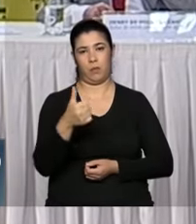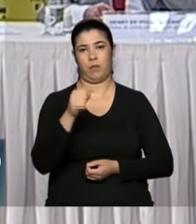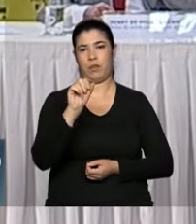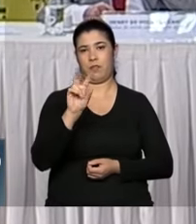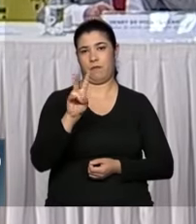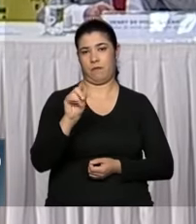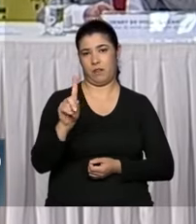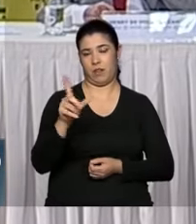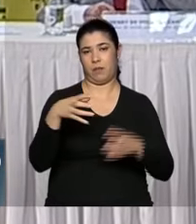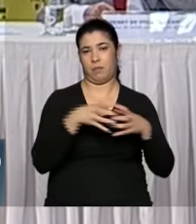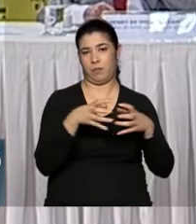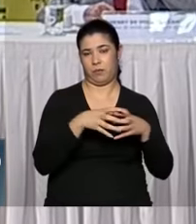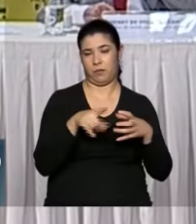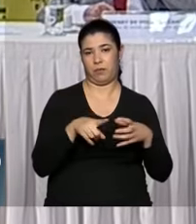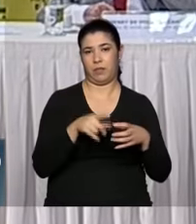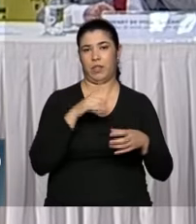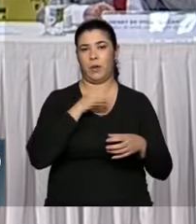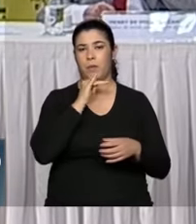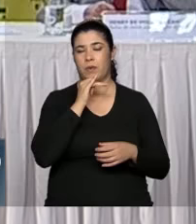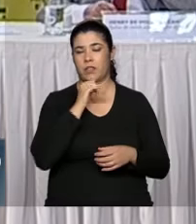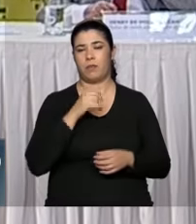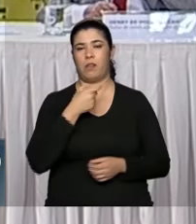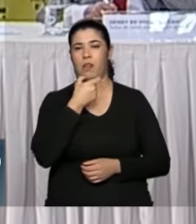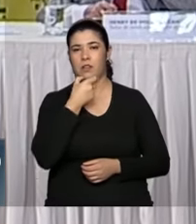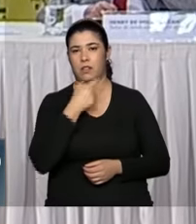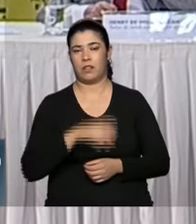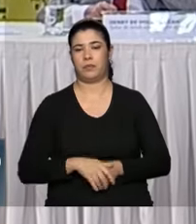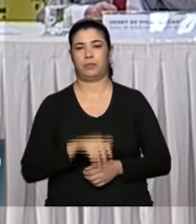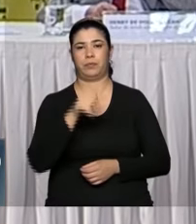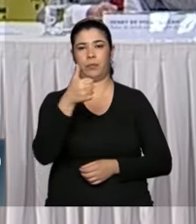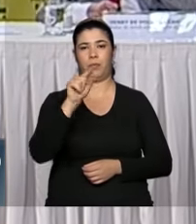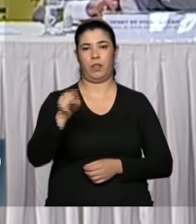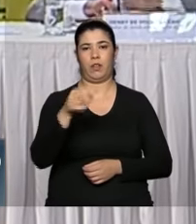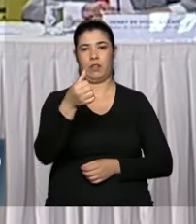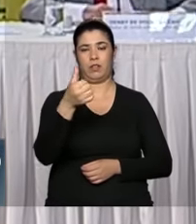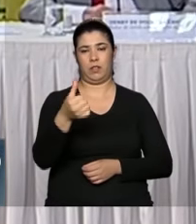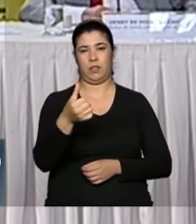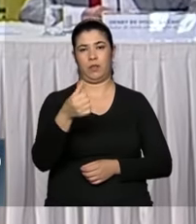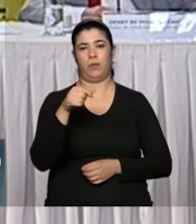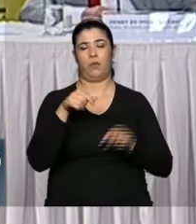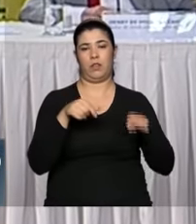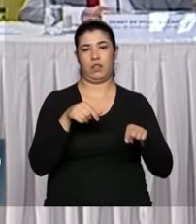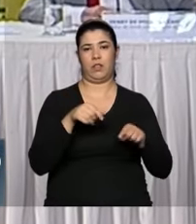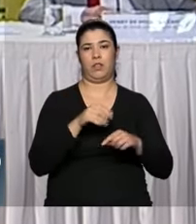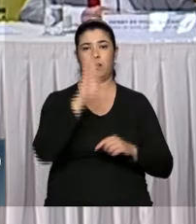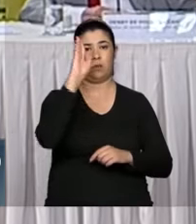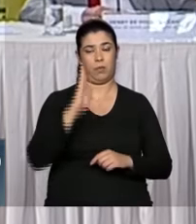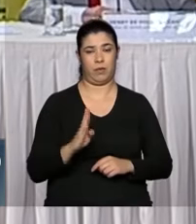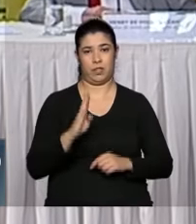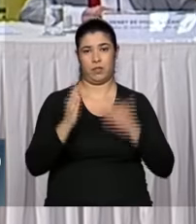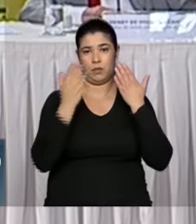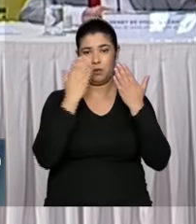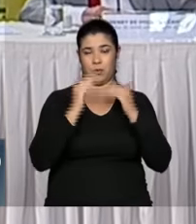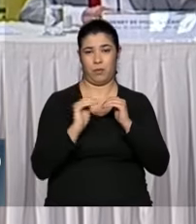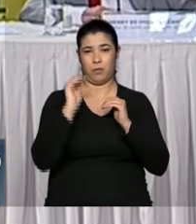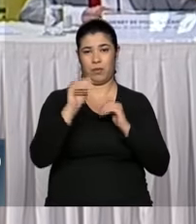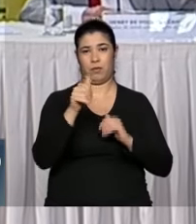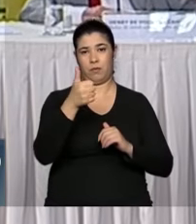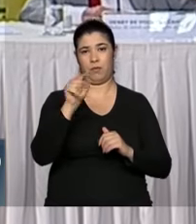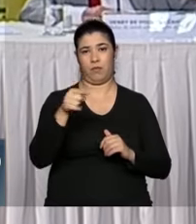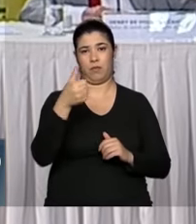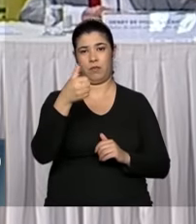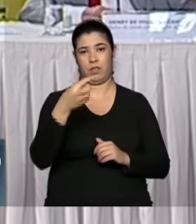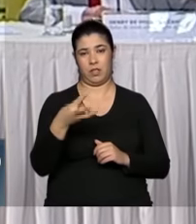1,61. Tá, aí você tem. Vagas na Inglaterra é 1,61, nós estamos com 1,13. Se vocês olharem, chegaram